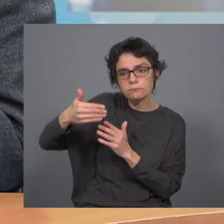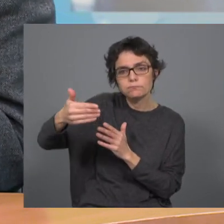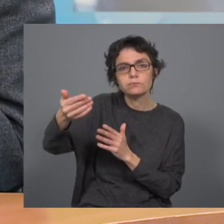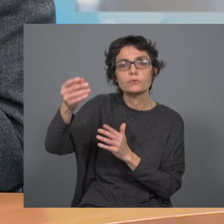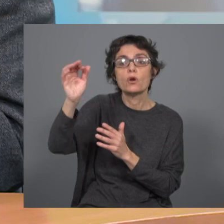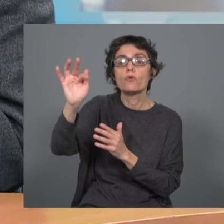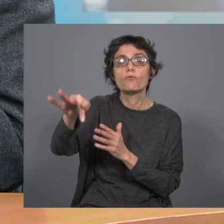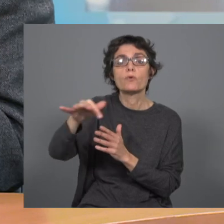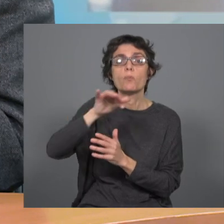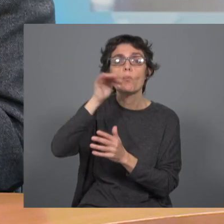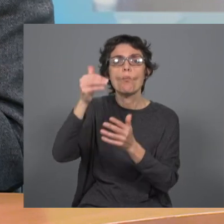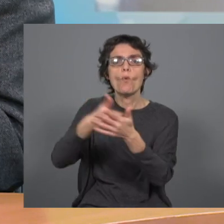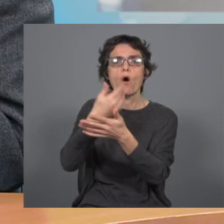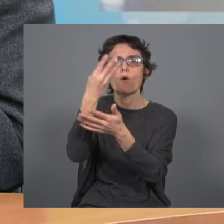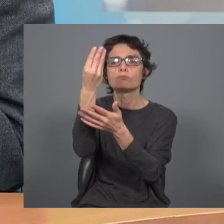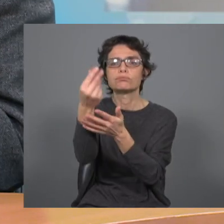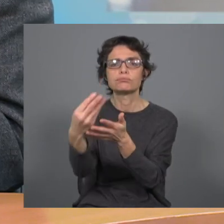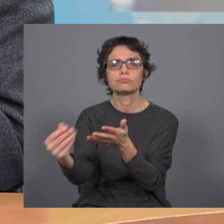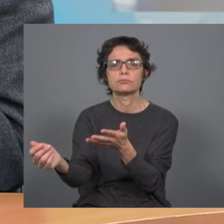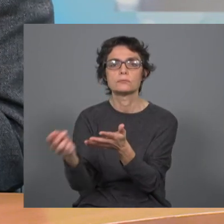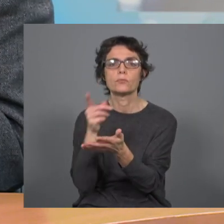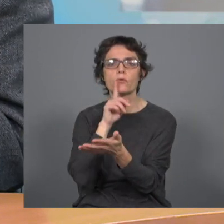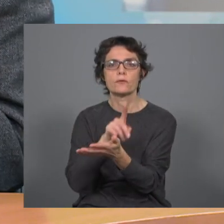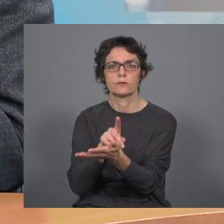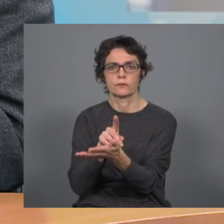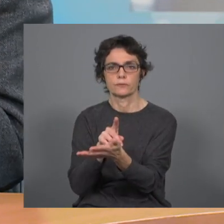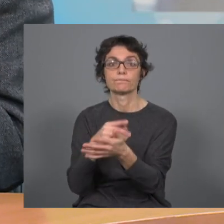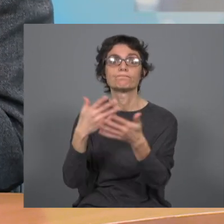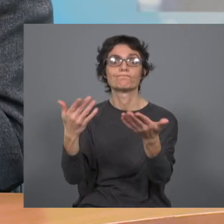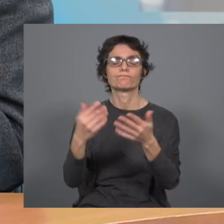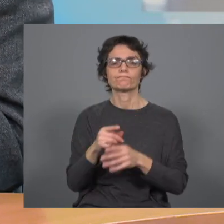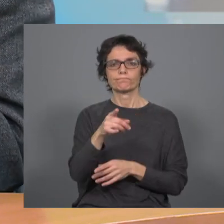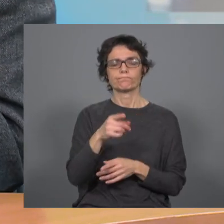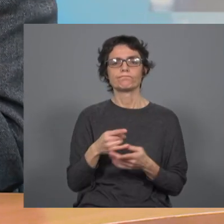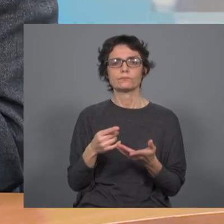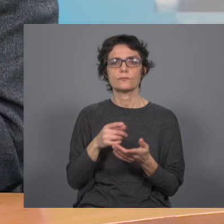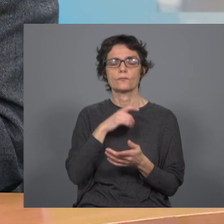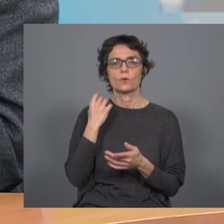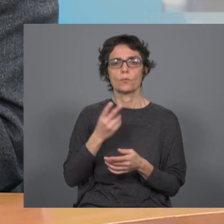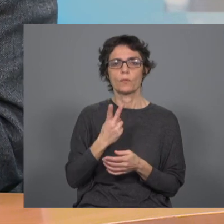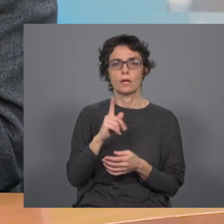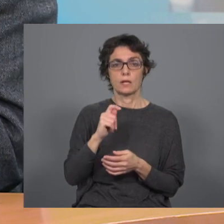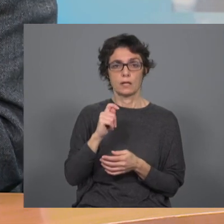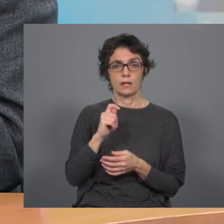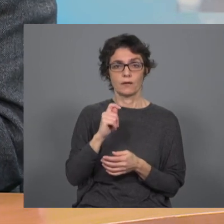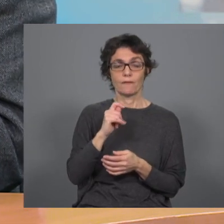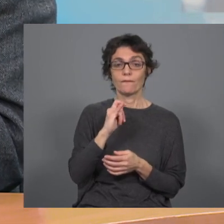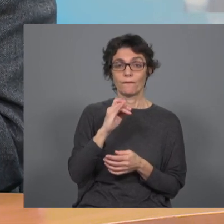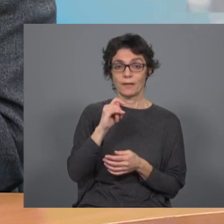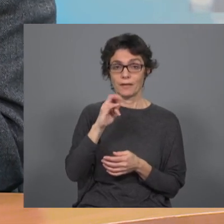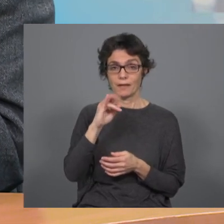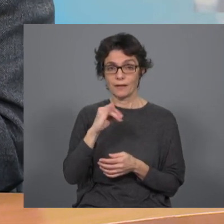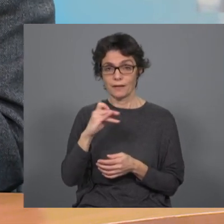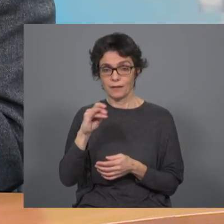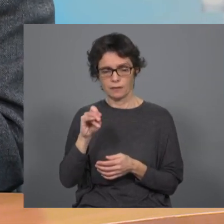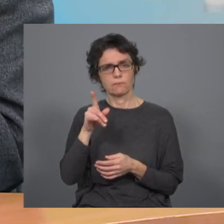o desfazer de alguma coisa que toca aqui a nossa vida. O Padre António Vieira, num sermão insuperável